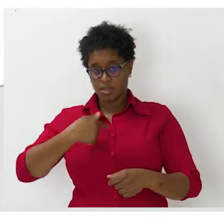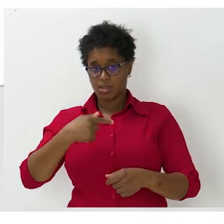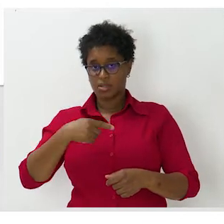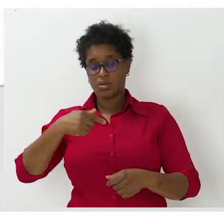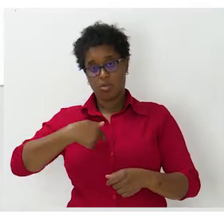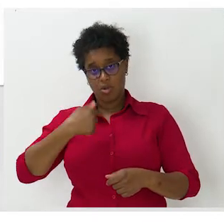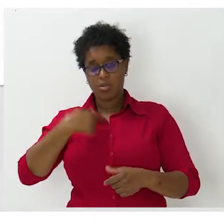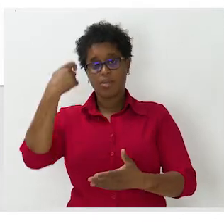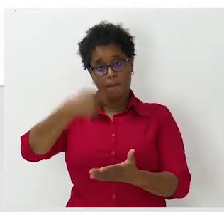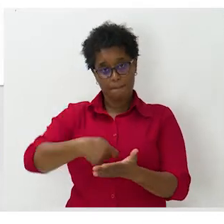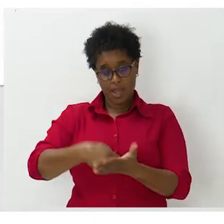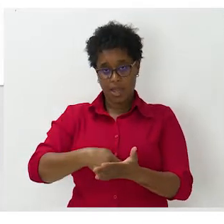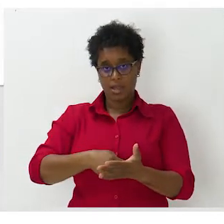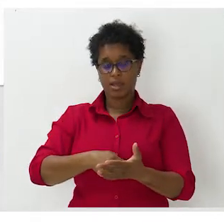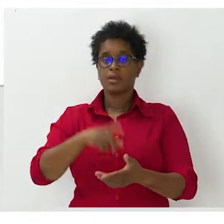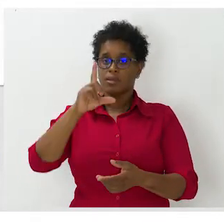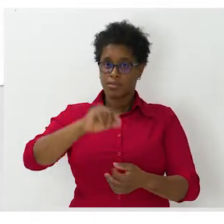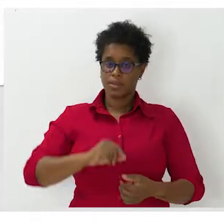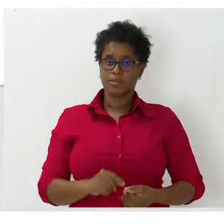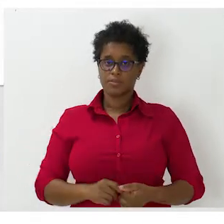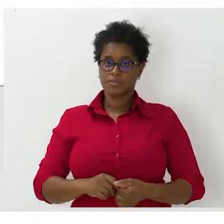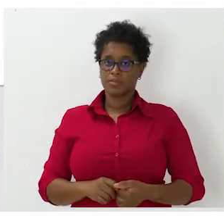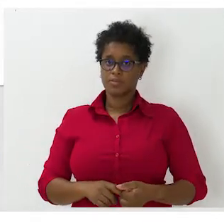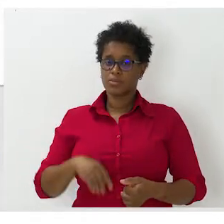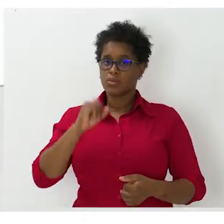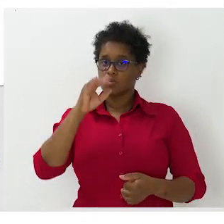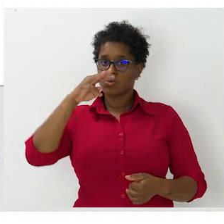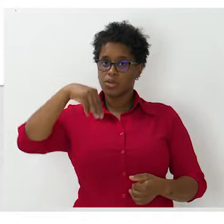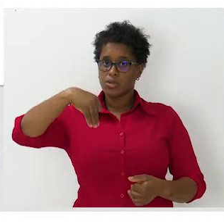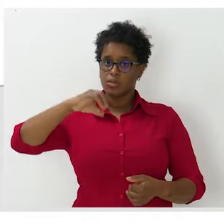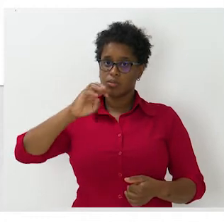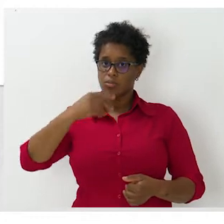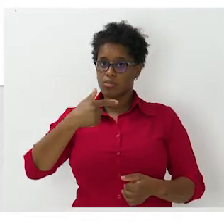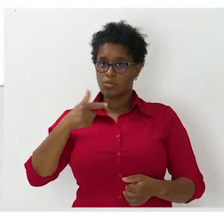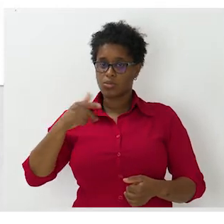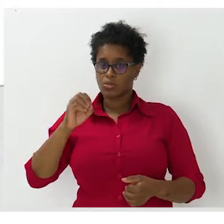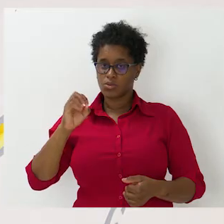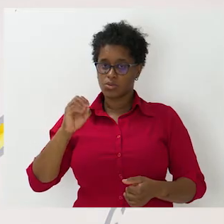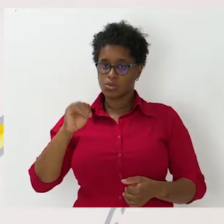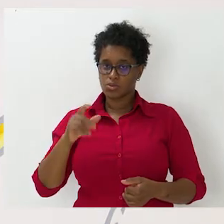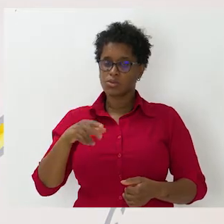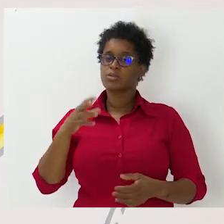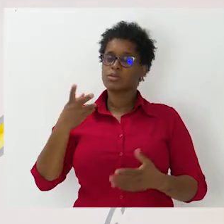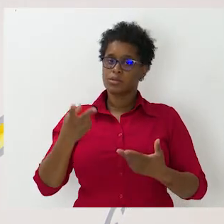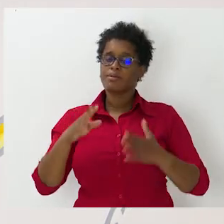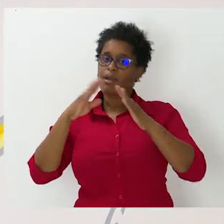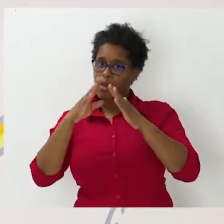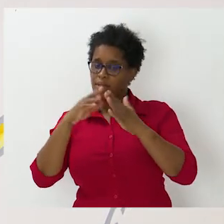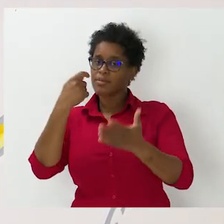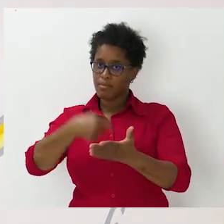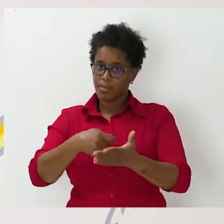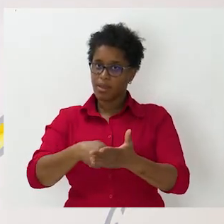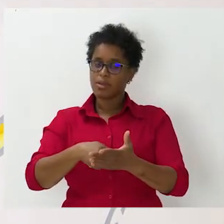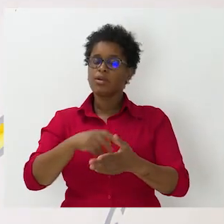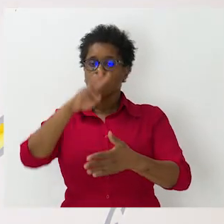próprios, pagavam ainda um imposto de residência. O texto reforça